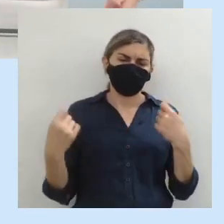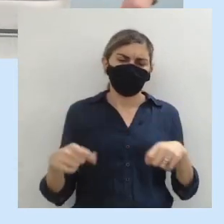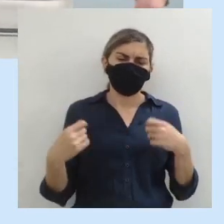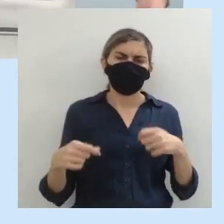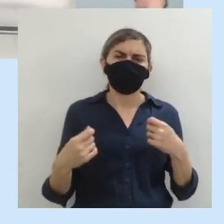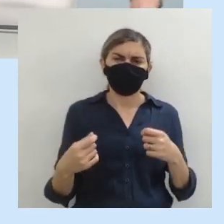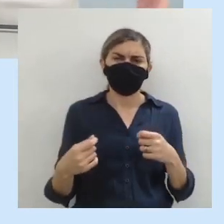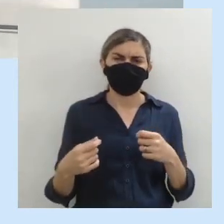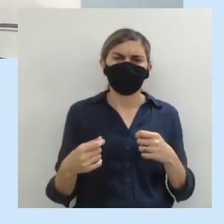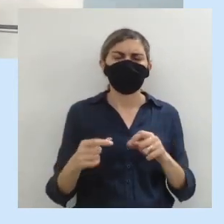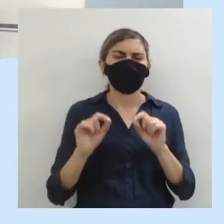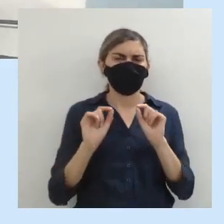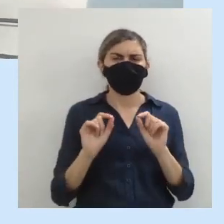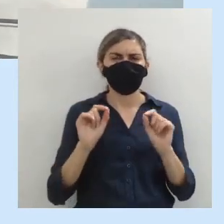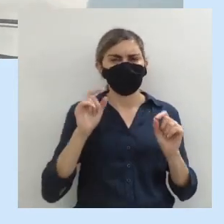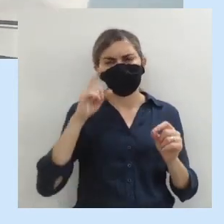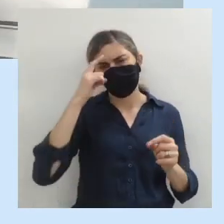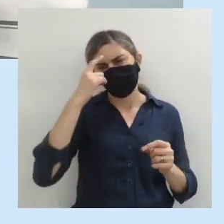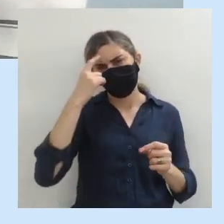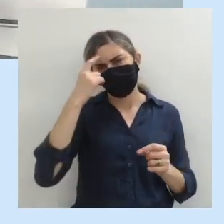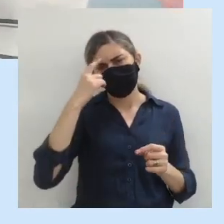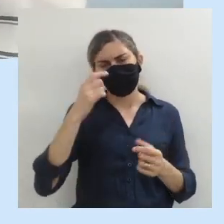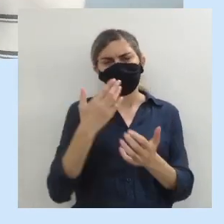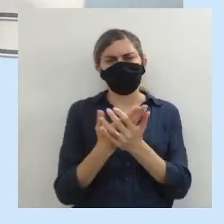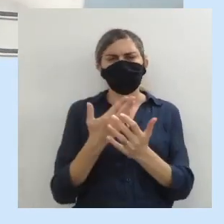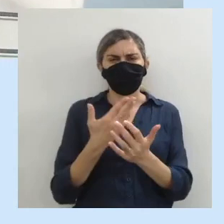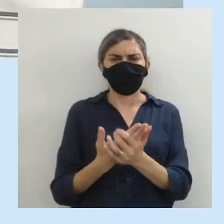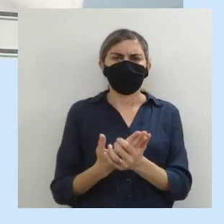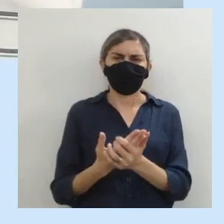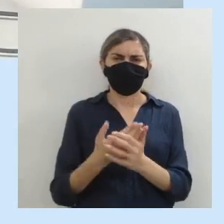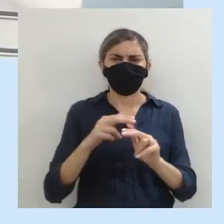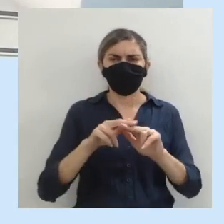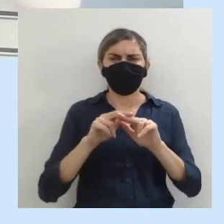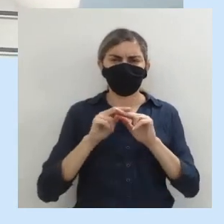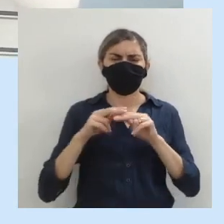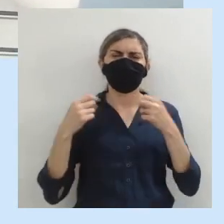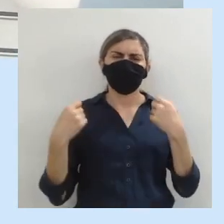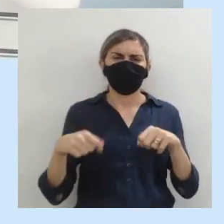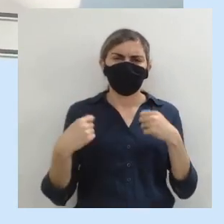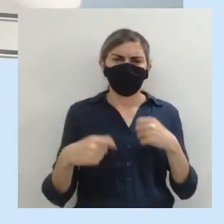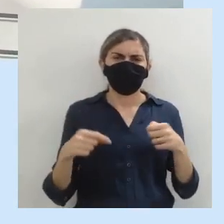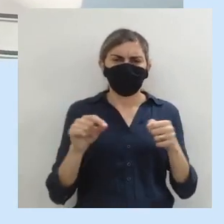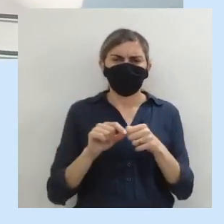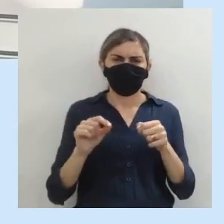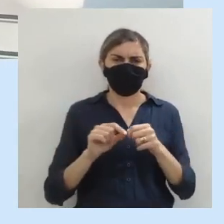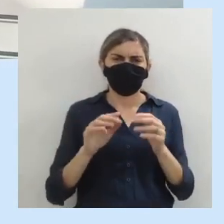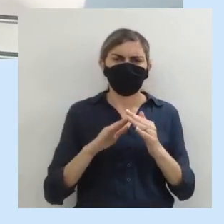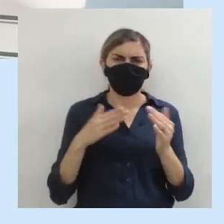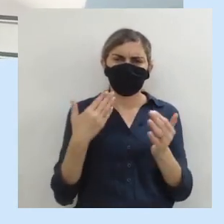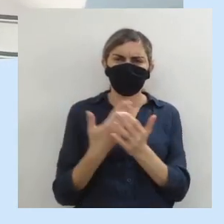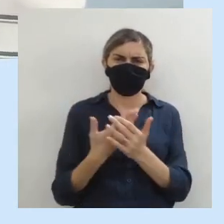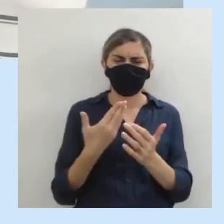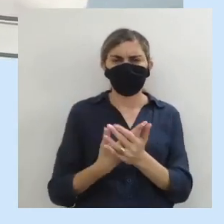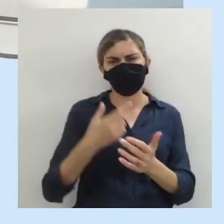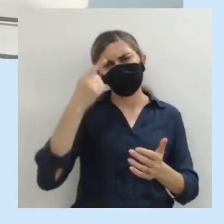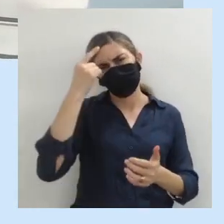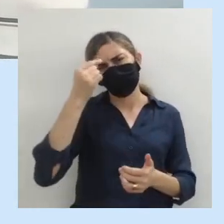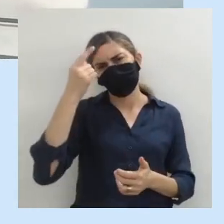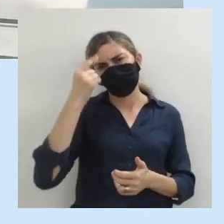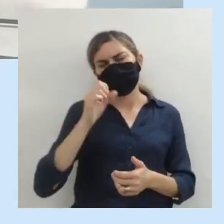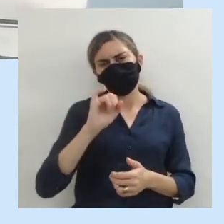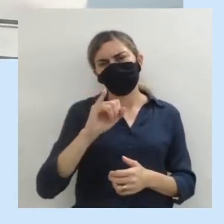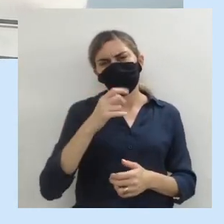um arcabouço o quê? Da razão, do estudo. É por isso a necessidade de formar escolas e universidades. Mas eu